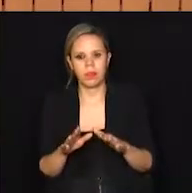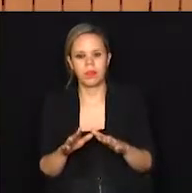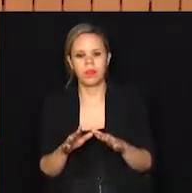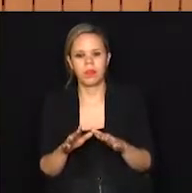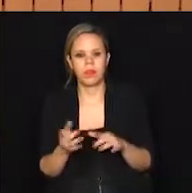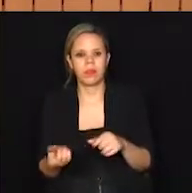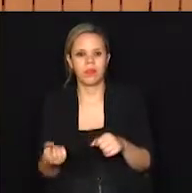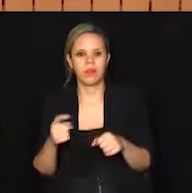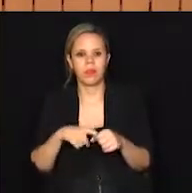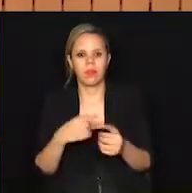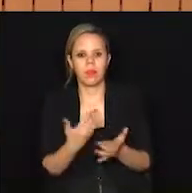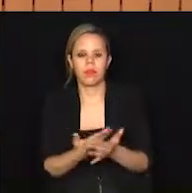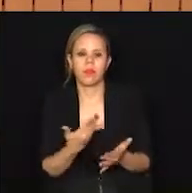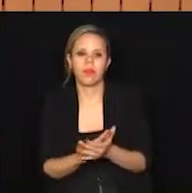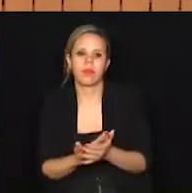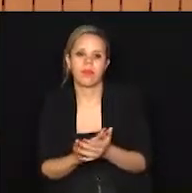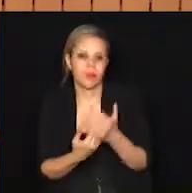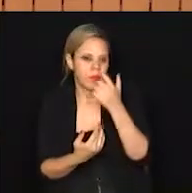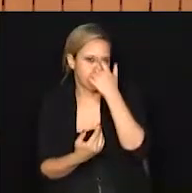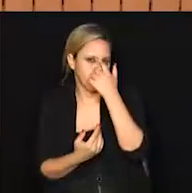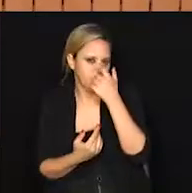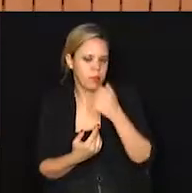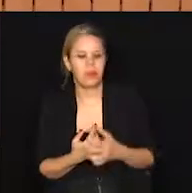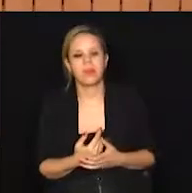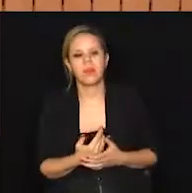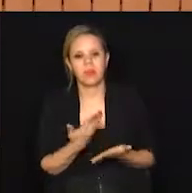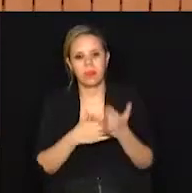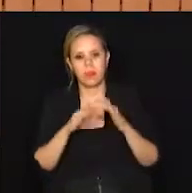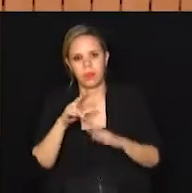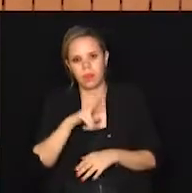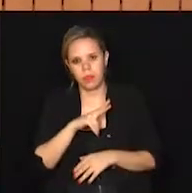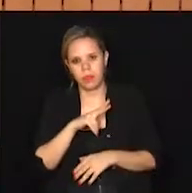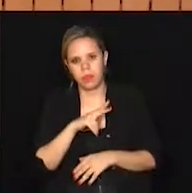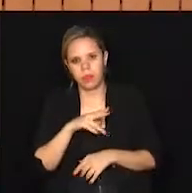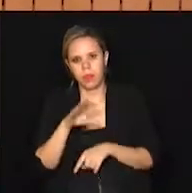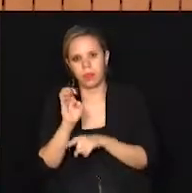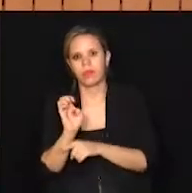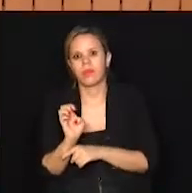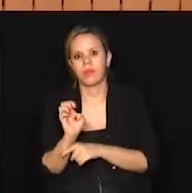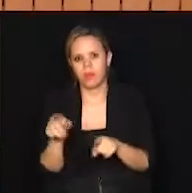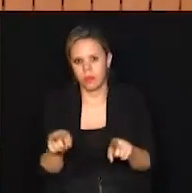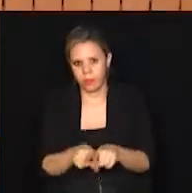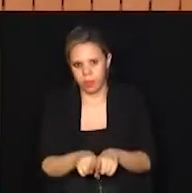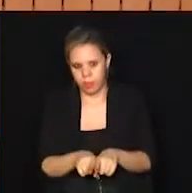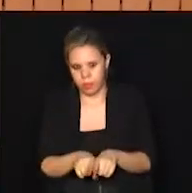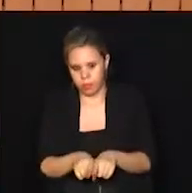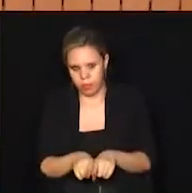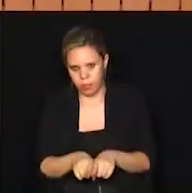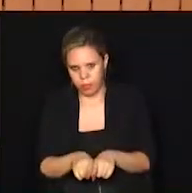do retorno das aulas em relação à rede particular também e à rede estadual. Então,